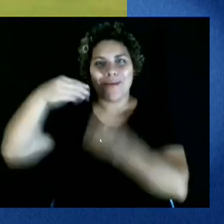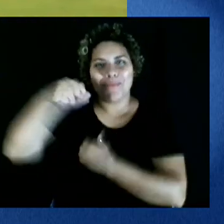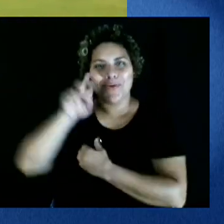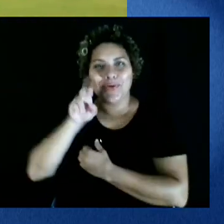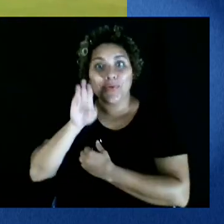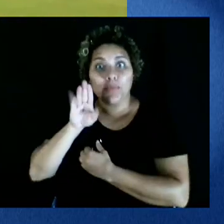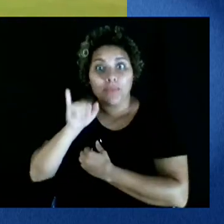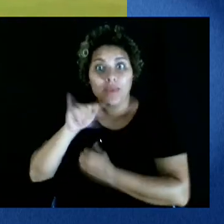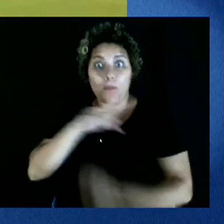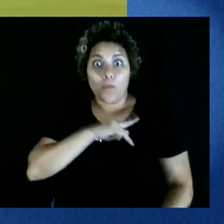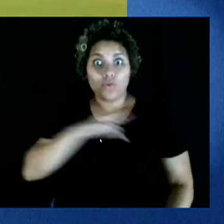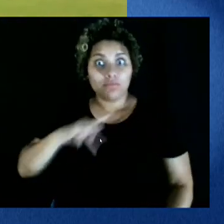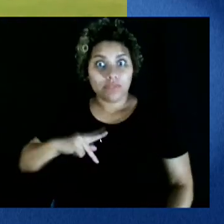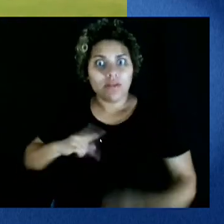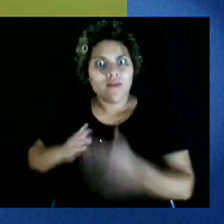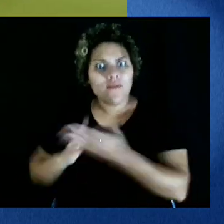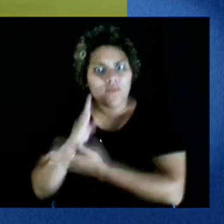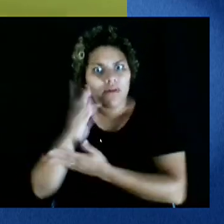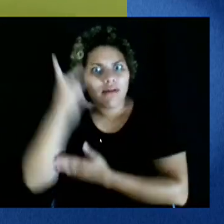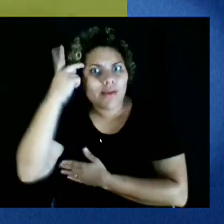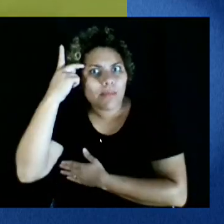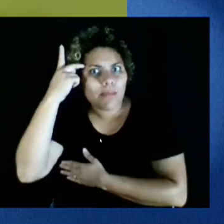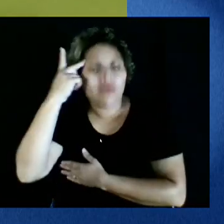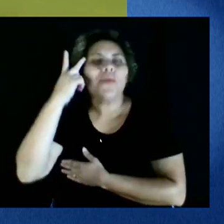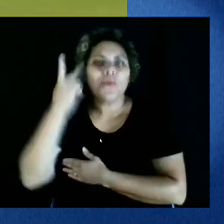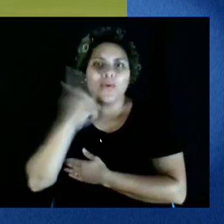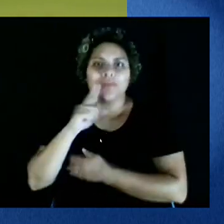se aproxima da classificação.